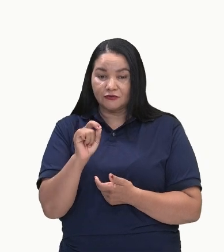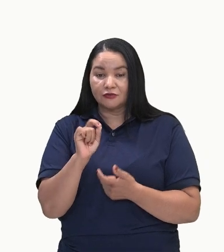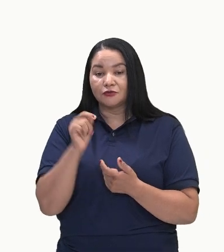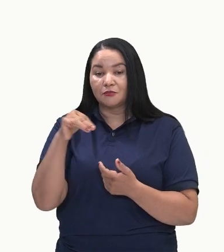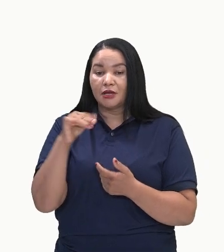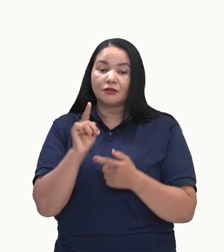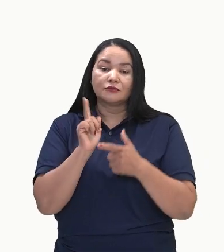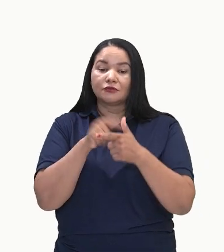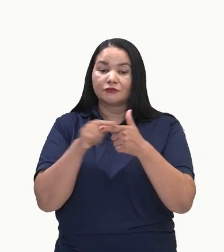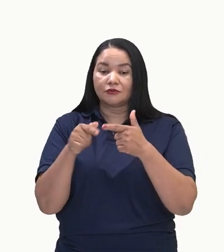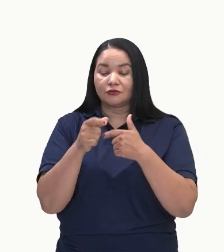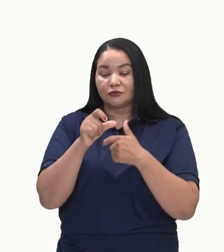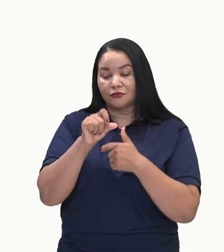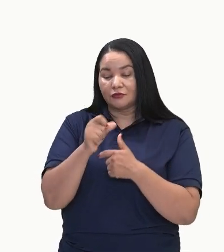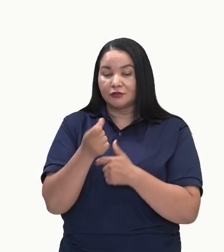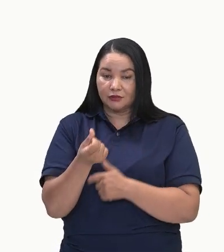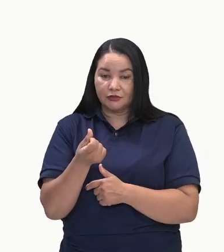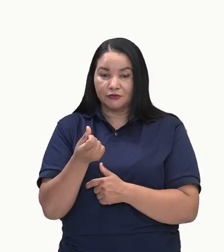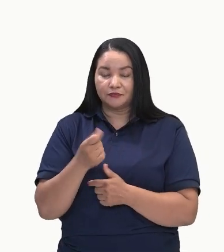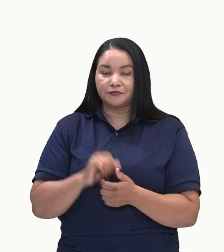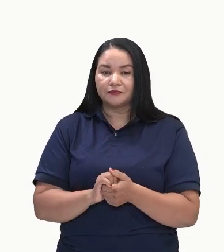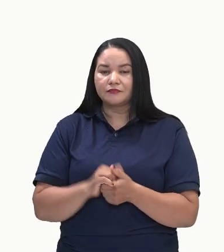essa divisão de